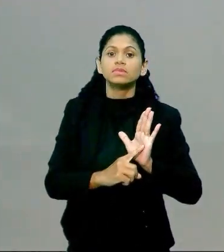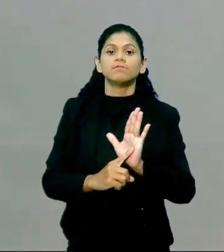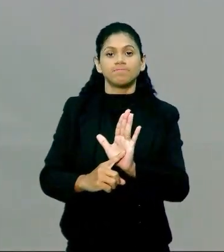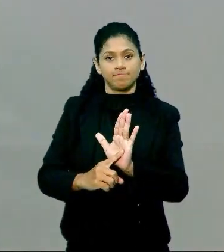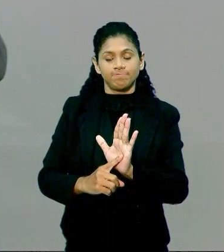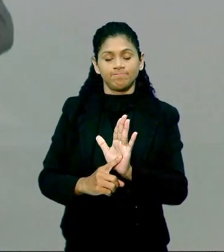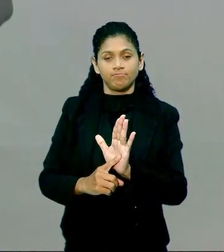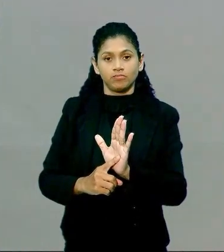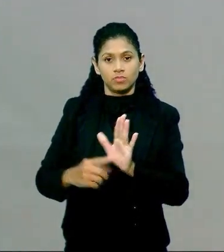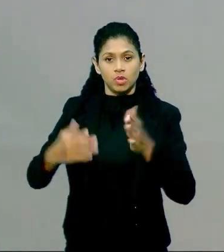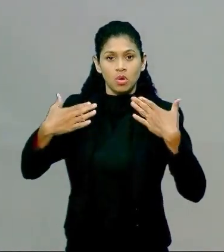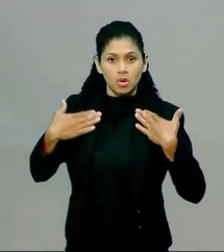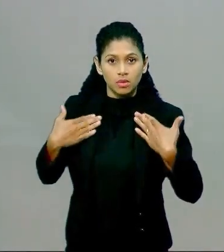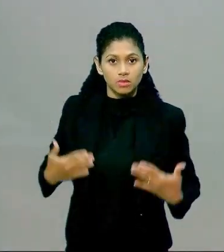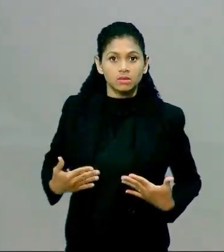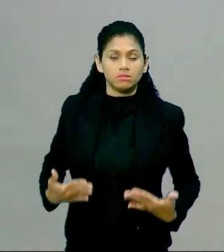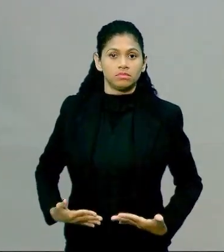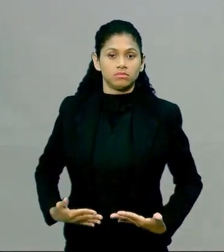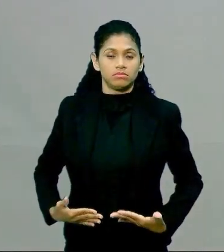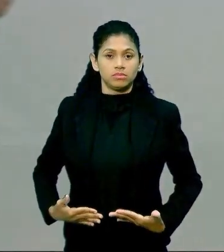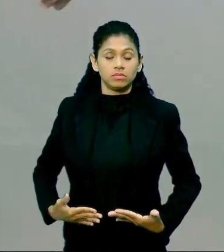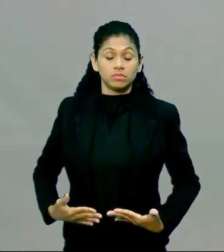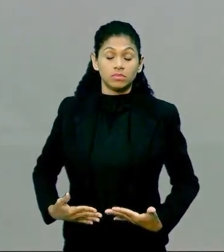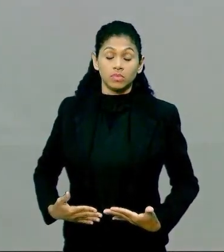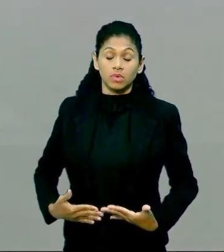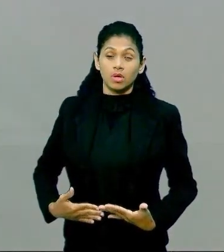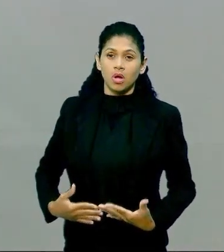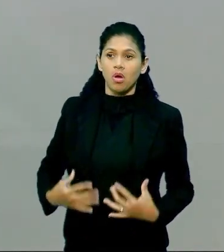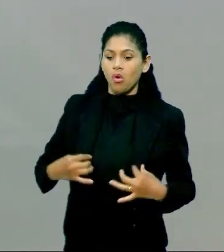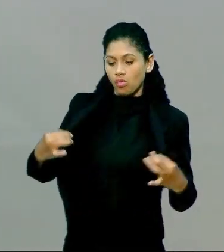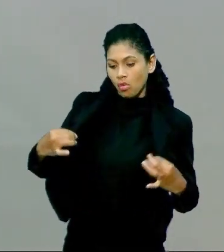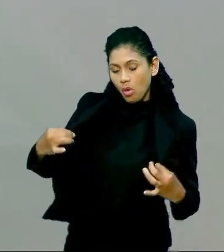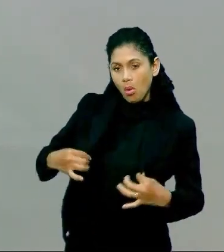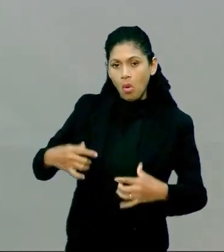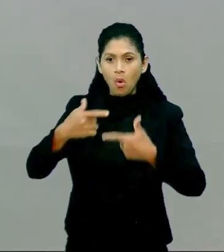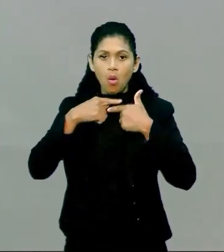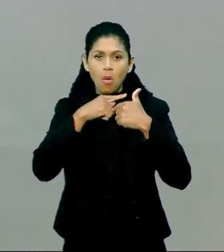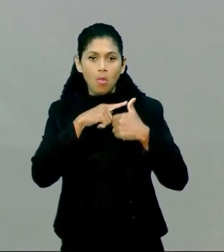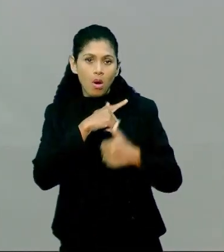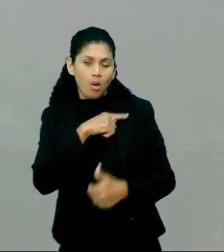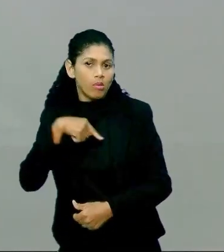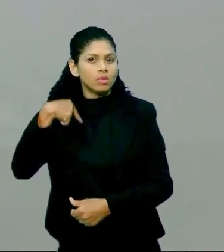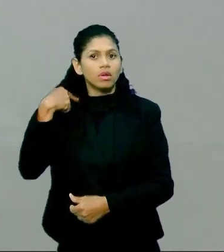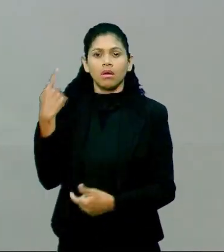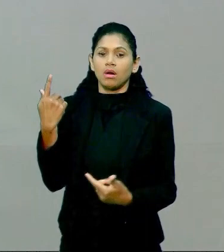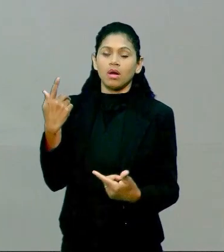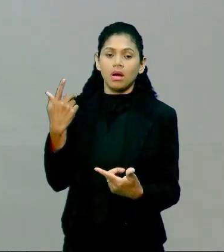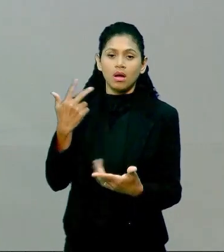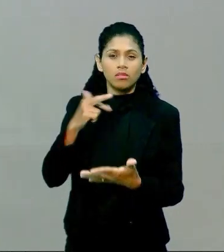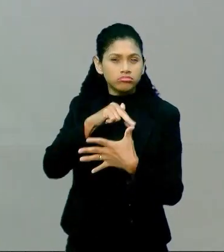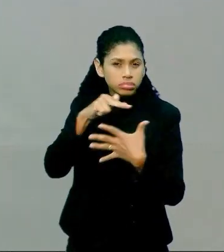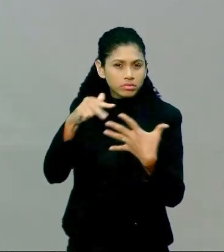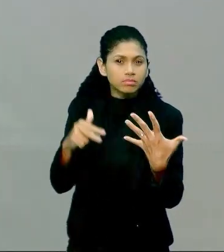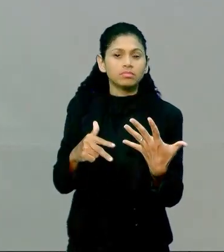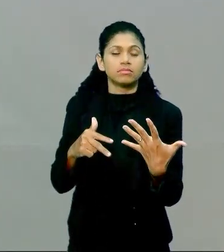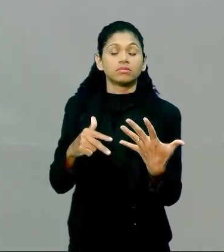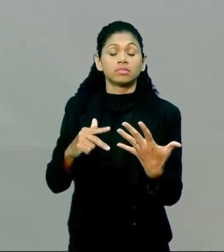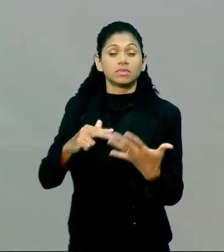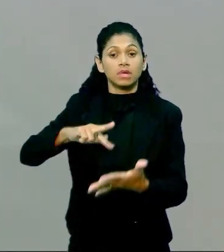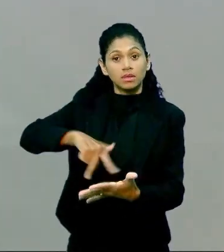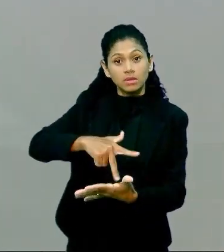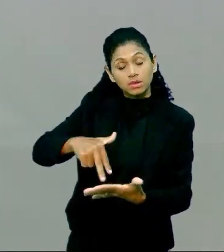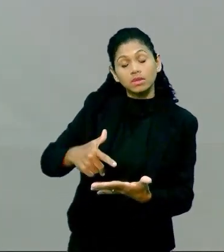corporalmente, seja pelos aparatos que a gente usa, né, os adereços, mas de forma geral, a dança ela vai trazer